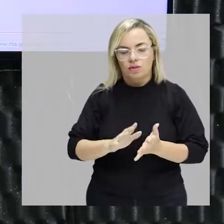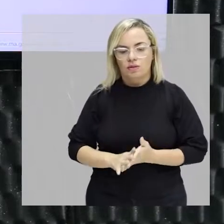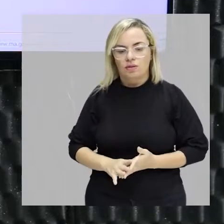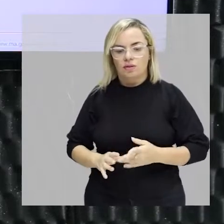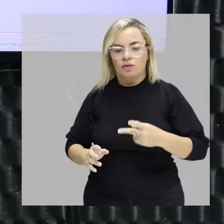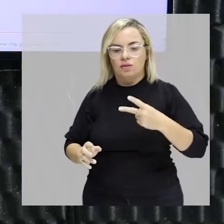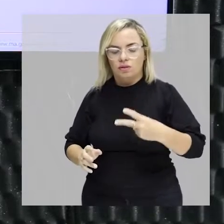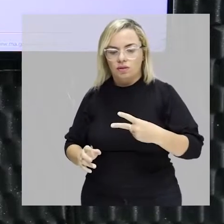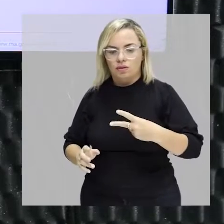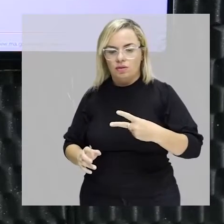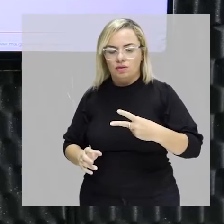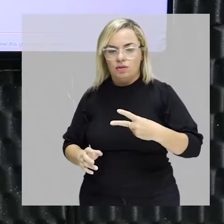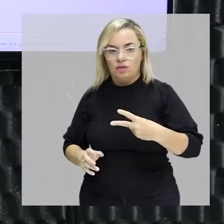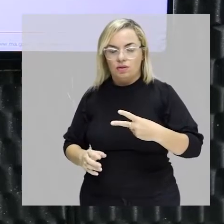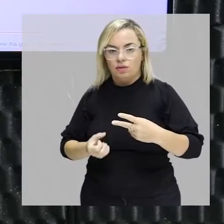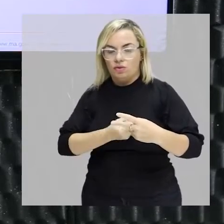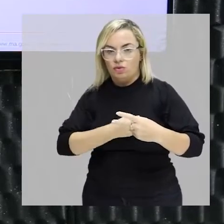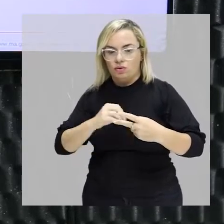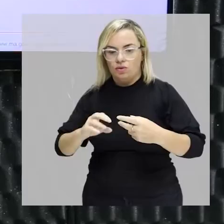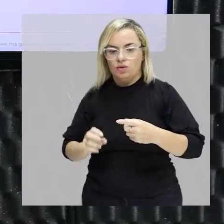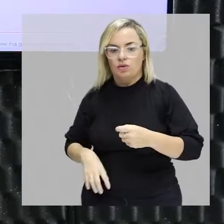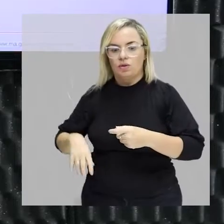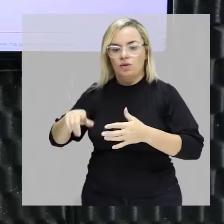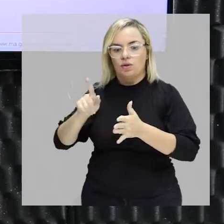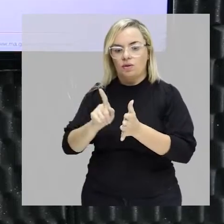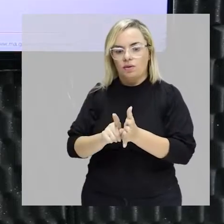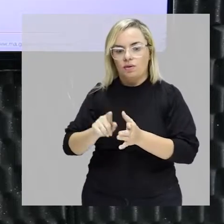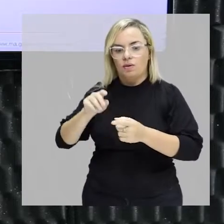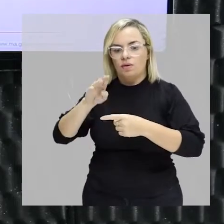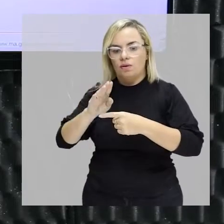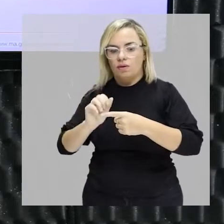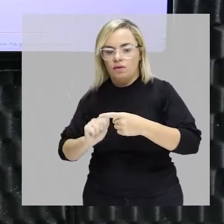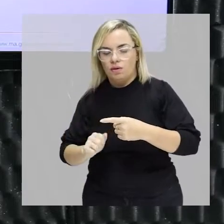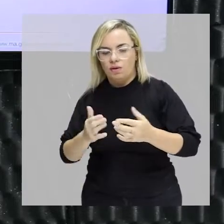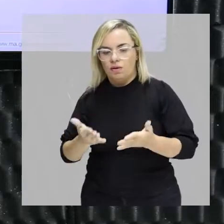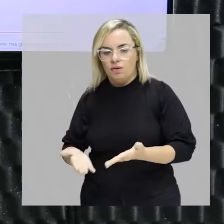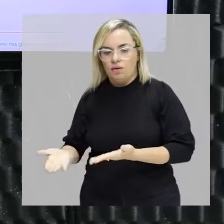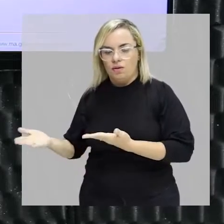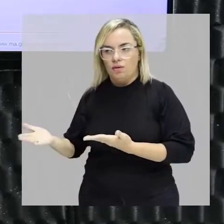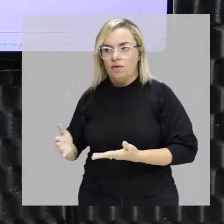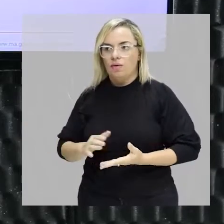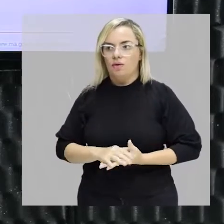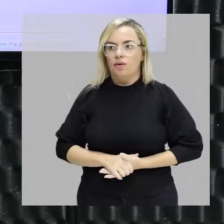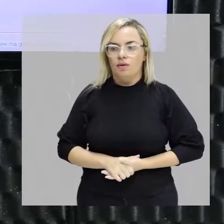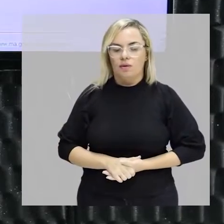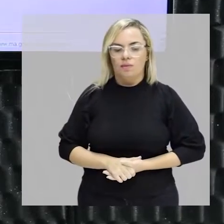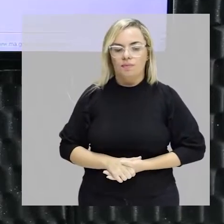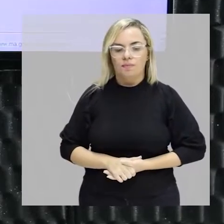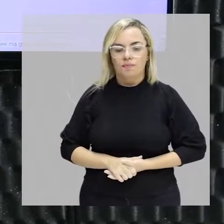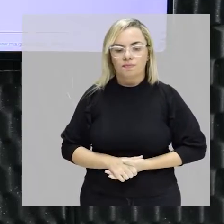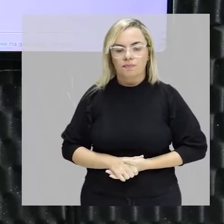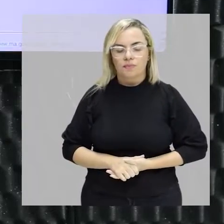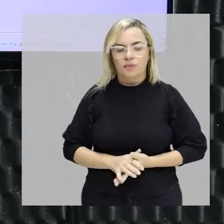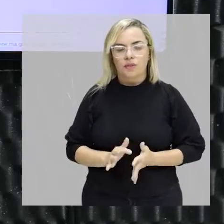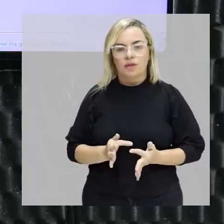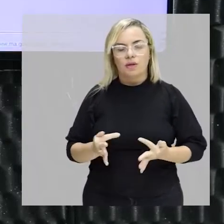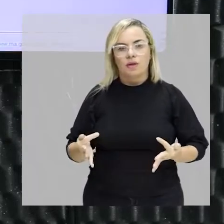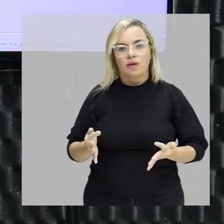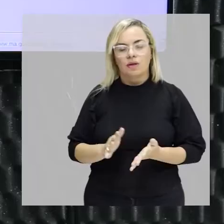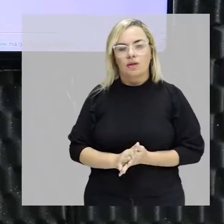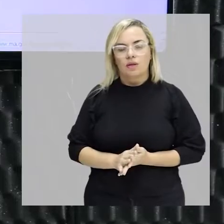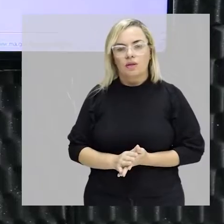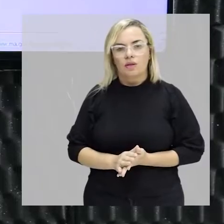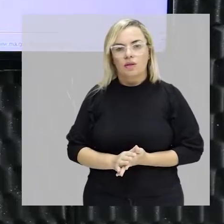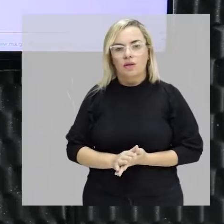negativa, menor que zero, para valor de x menores que a raiz, ou seja, menores que menos b sobre a. E a função se